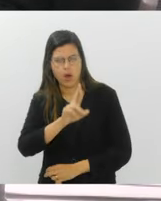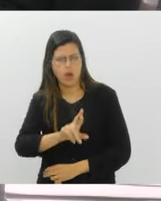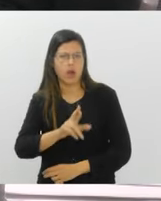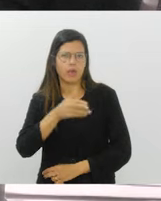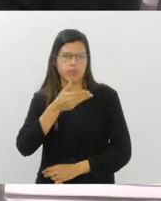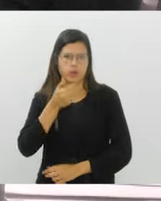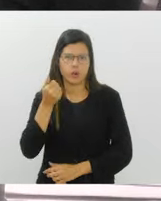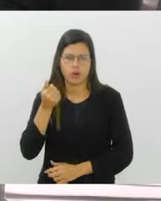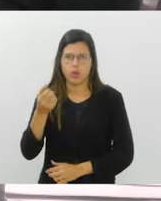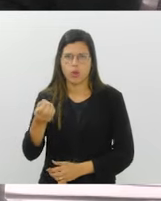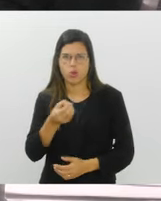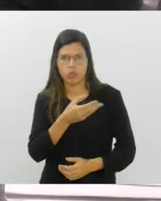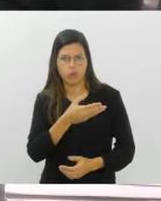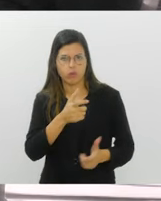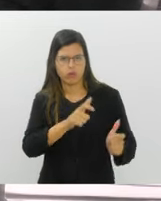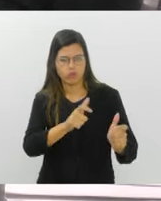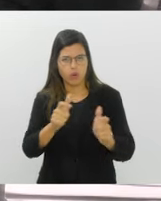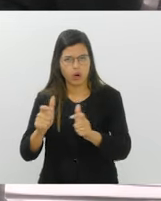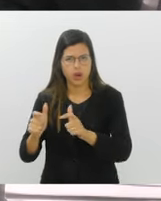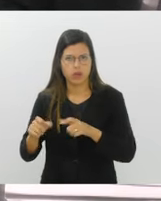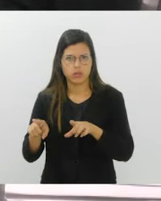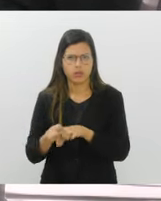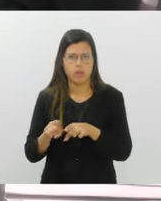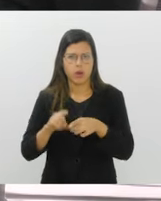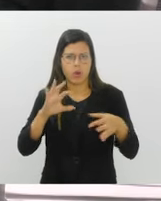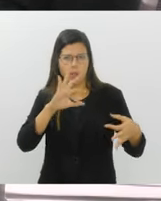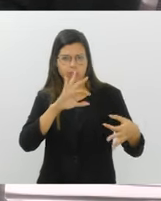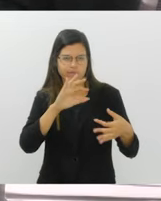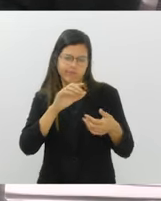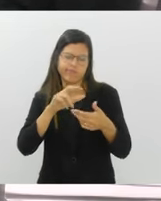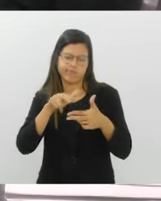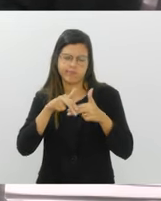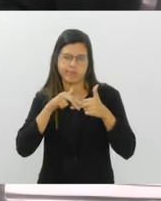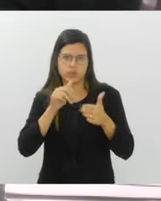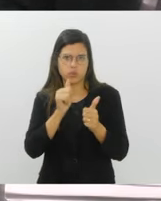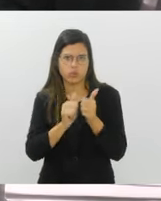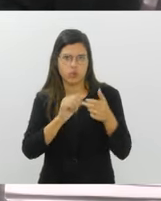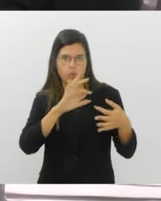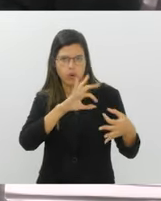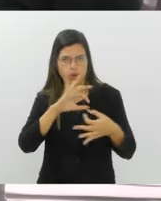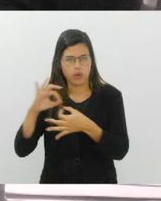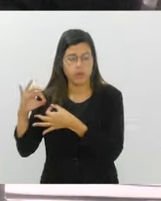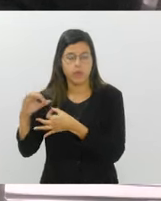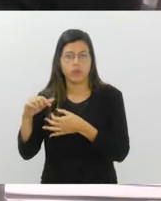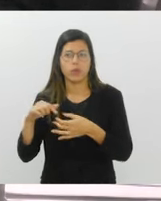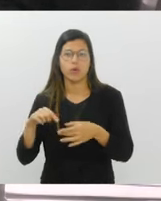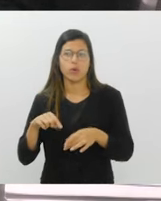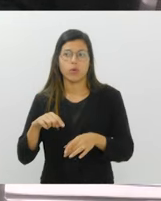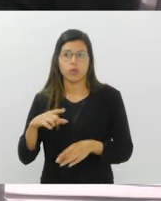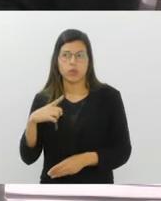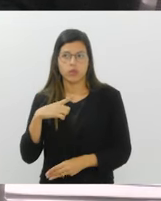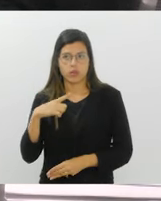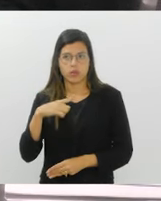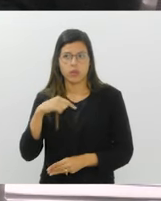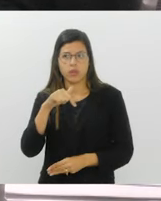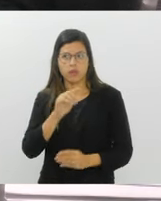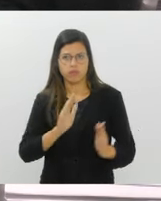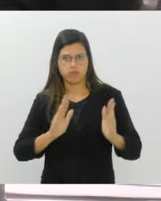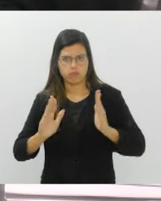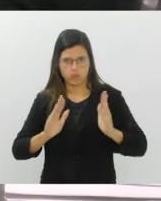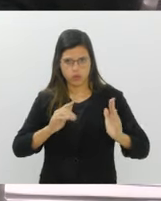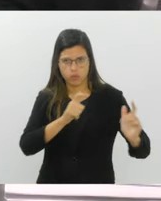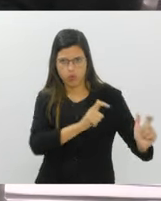novas estações, por causa dos Jogos Olímpicos e da Copa do Mundo, chegou a transportar no ramal entre Dom Pedro e